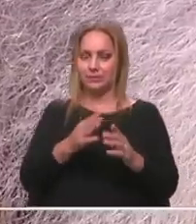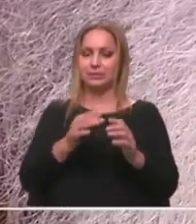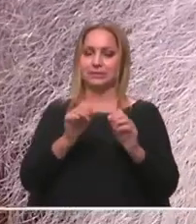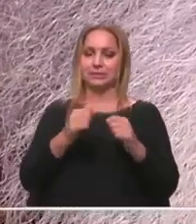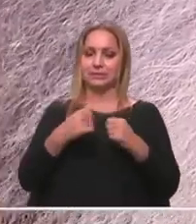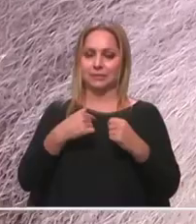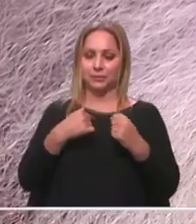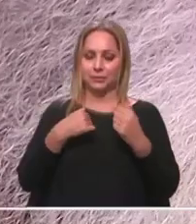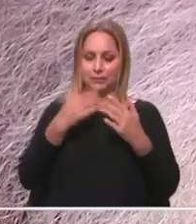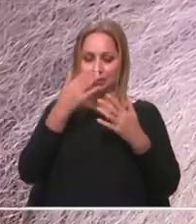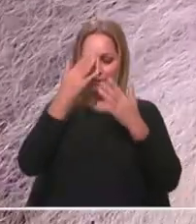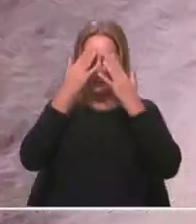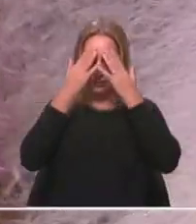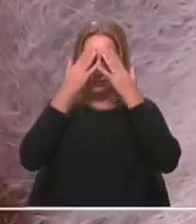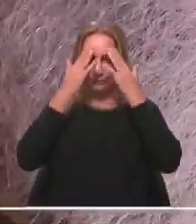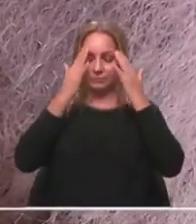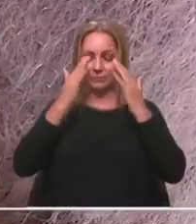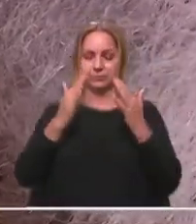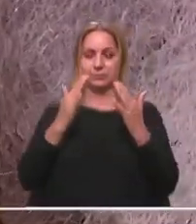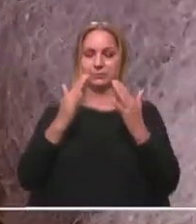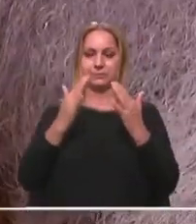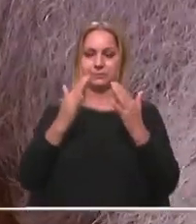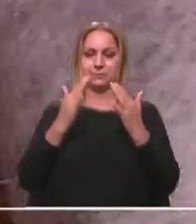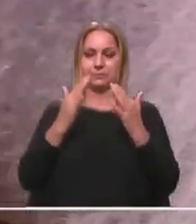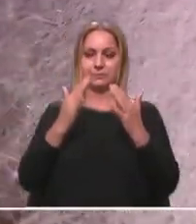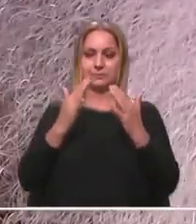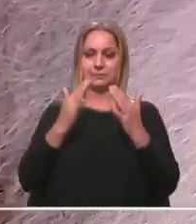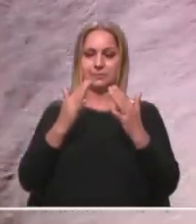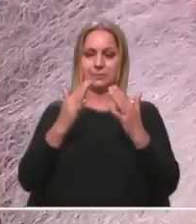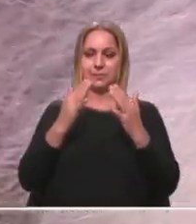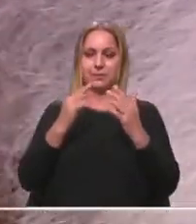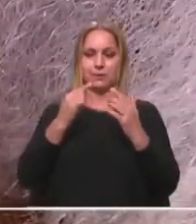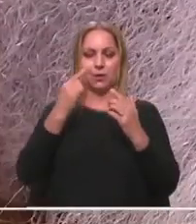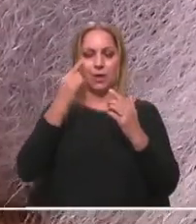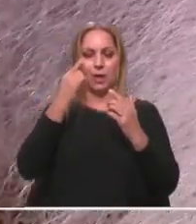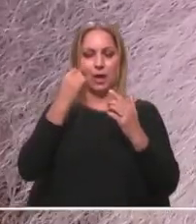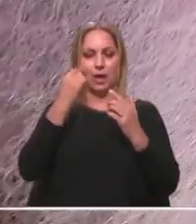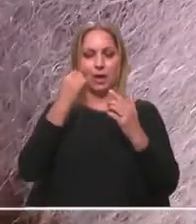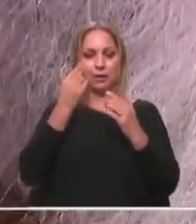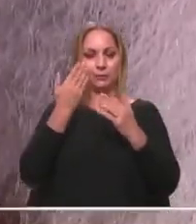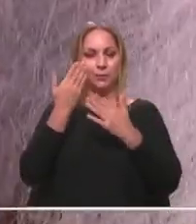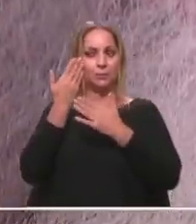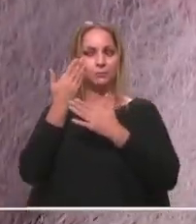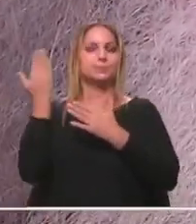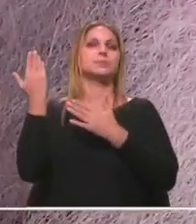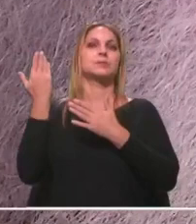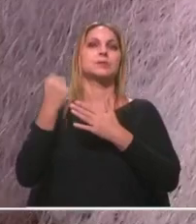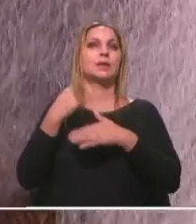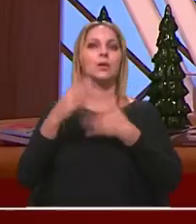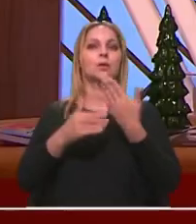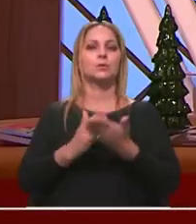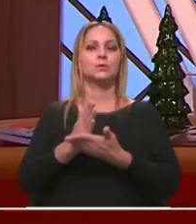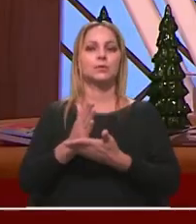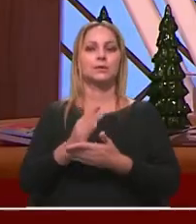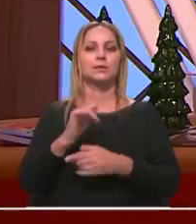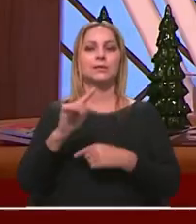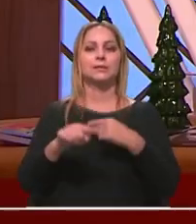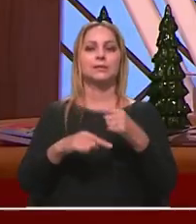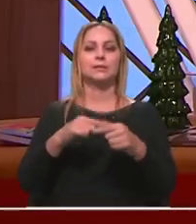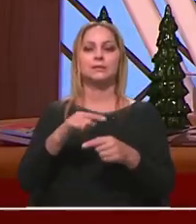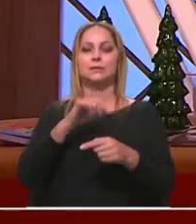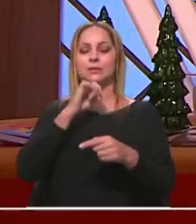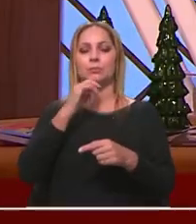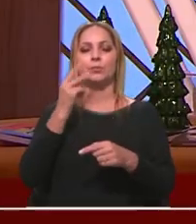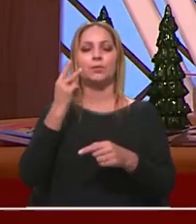e e e afastar uma lagriminha teimosa que desceu e continuar logo a seguir pode vir a criança mais